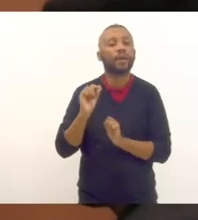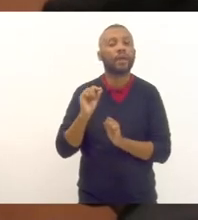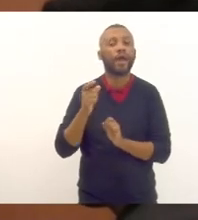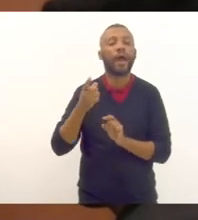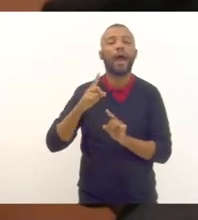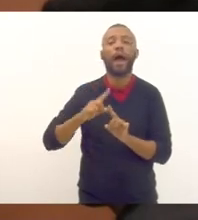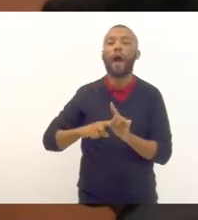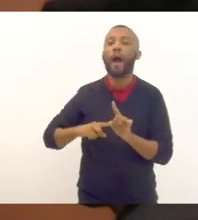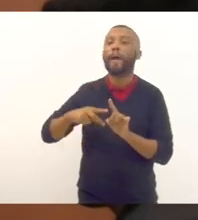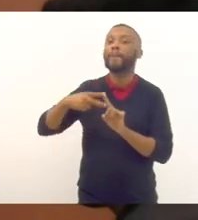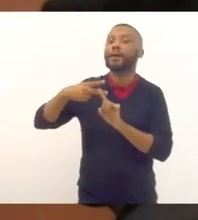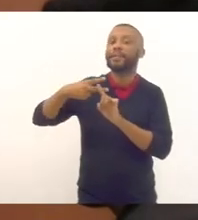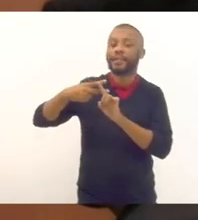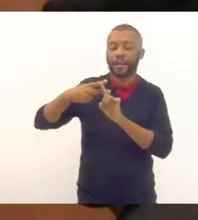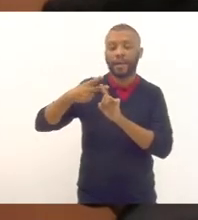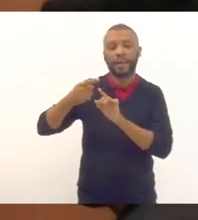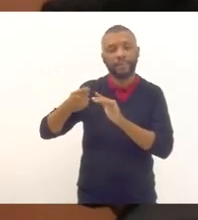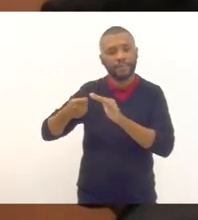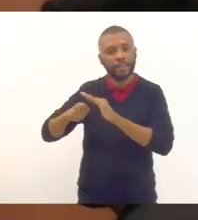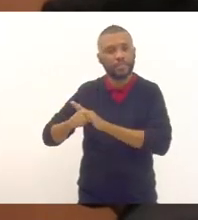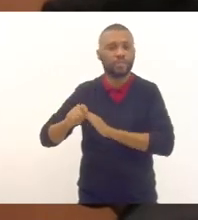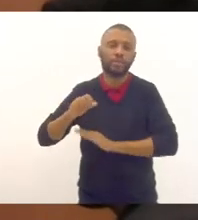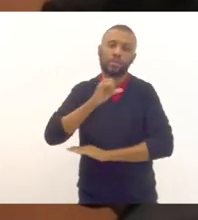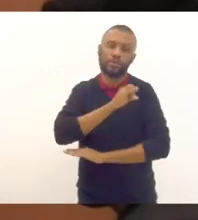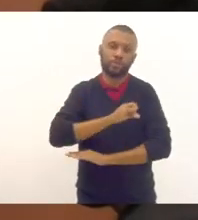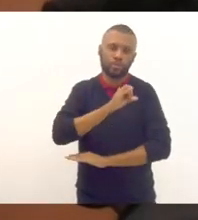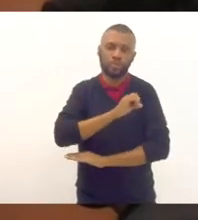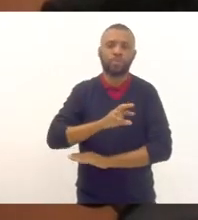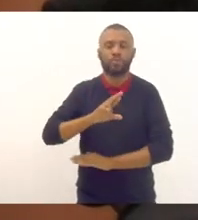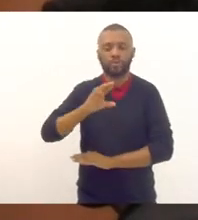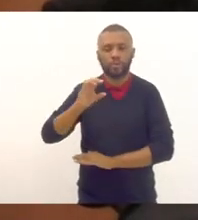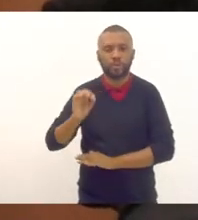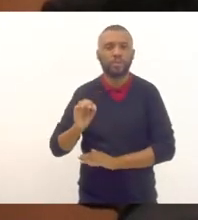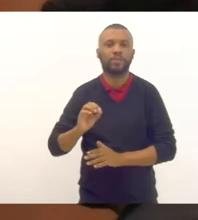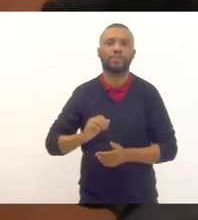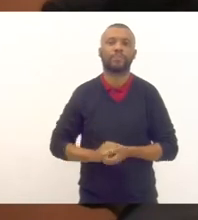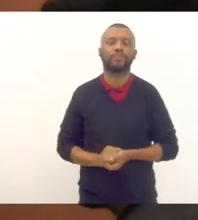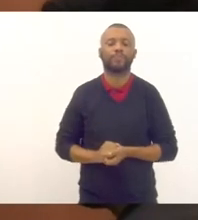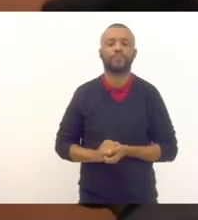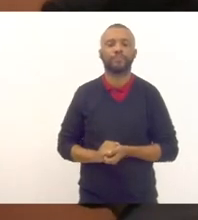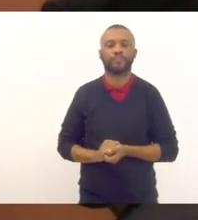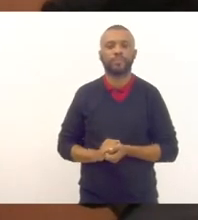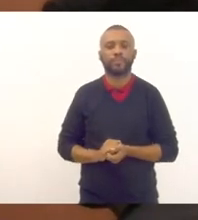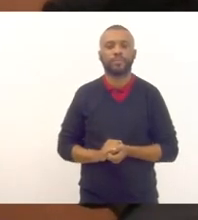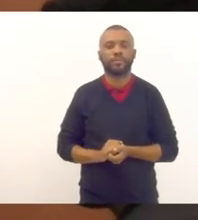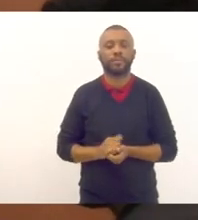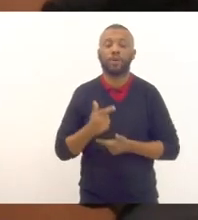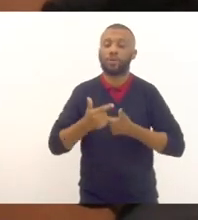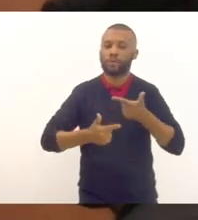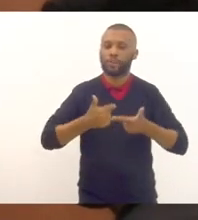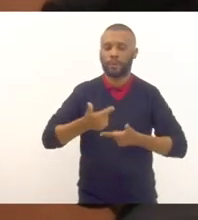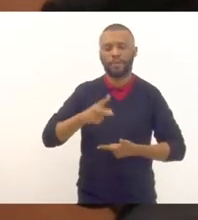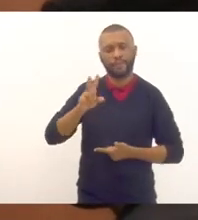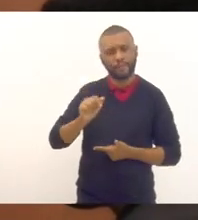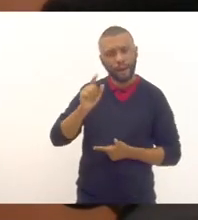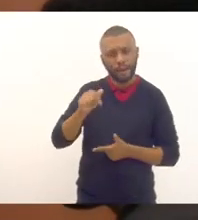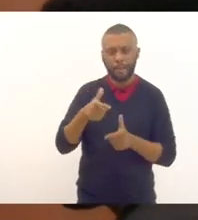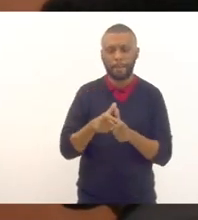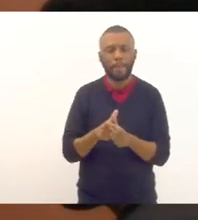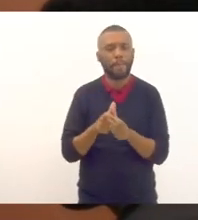Aumentar o empresário investir mais no Rio de Janeiro, aumentar a oferta de trabalho e tudo